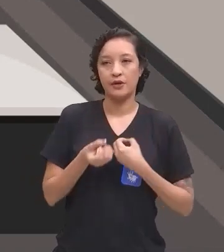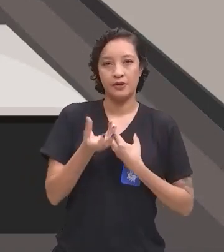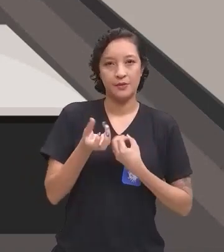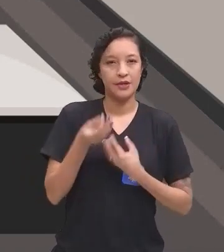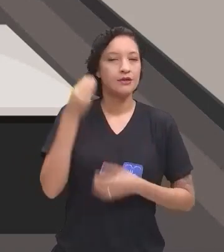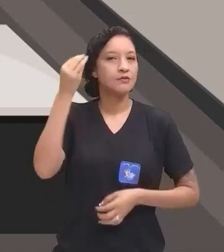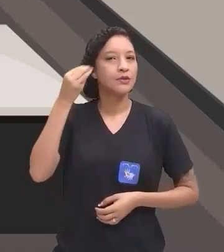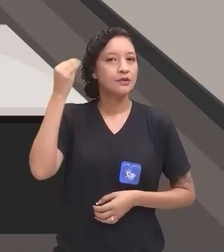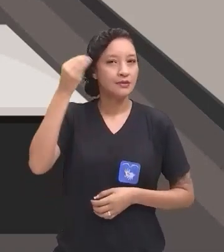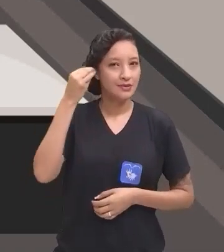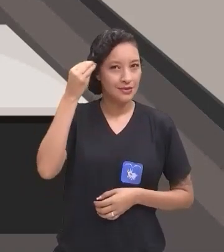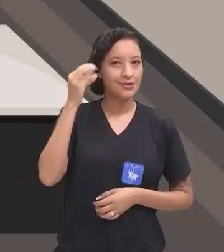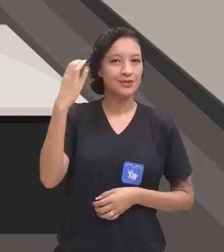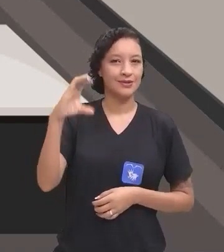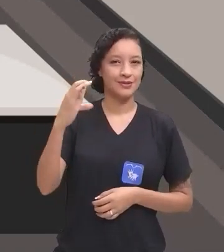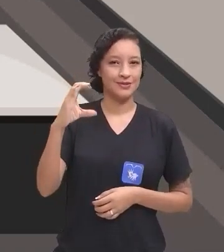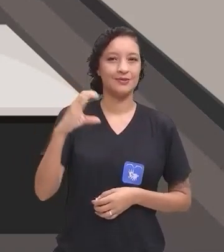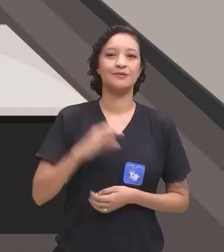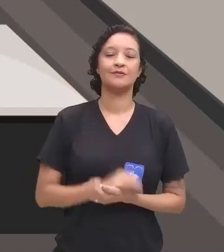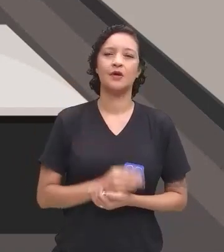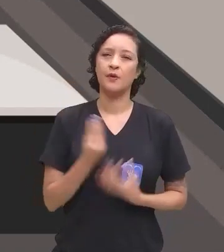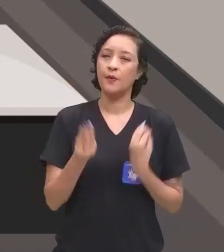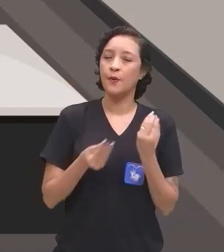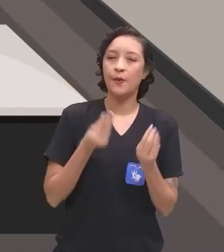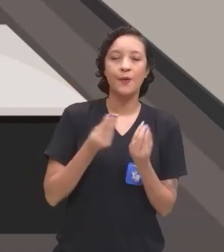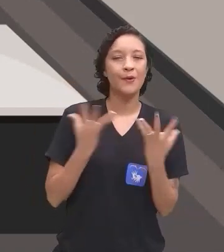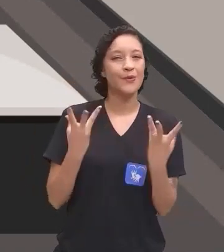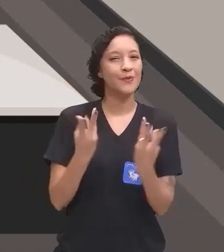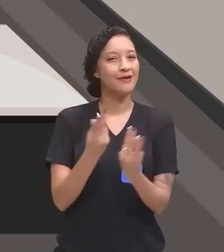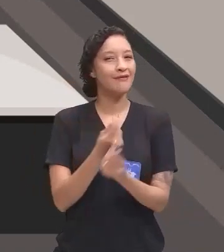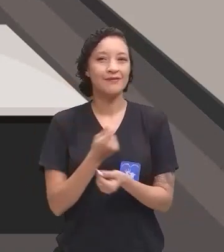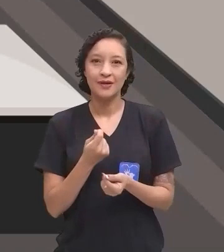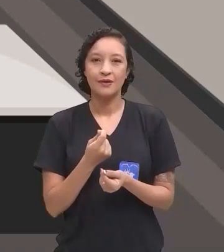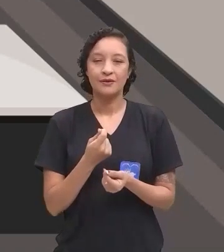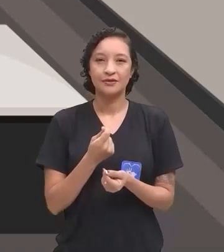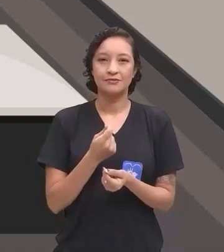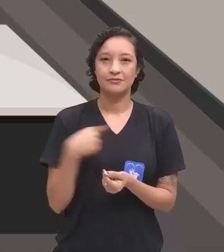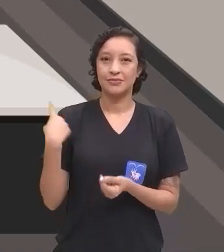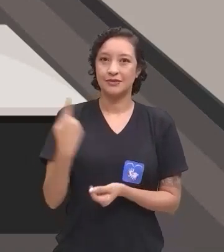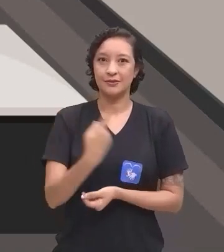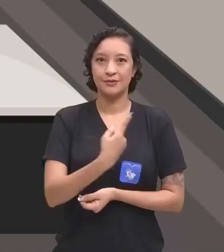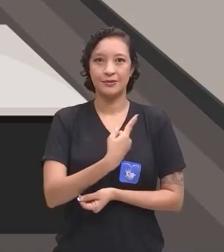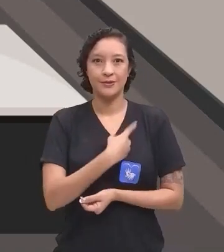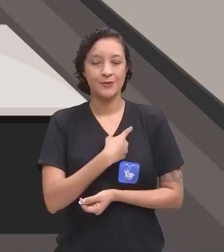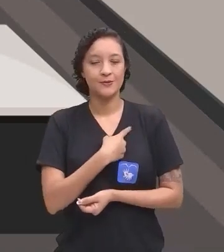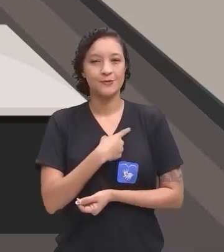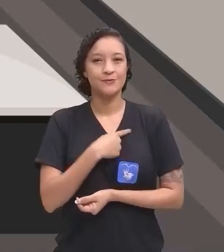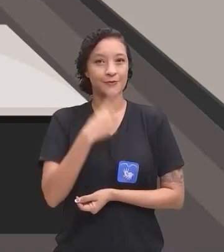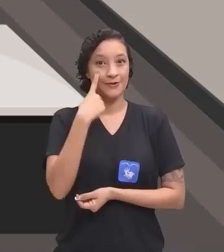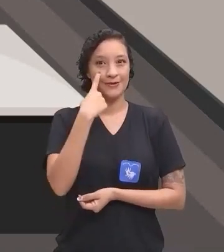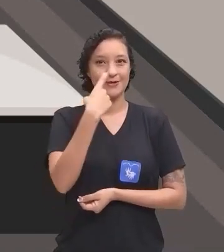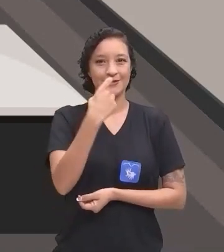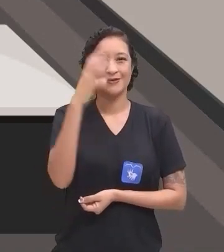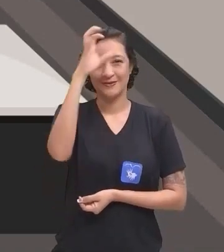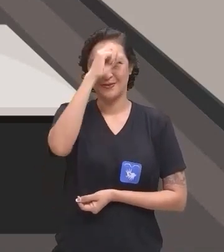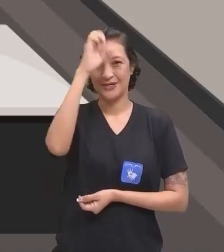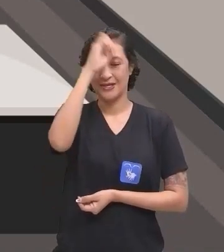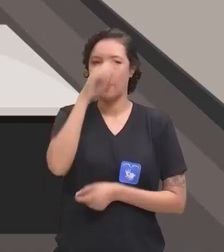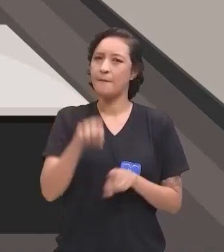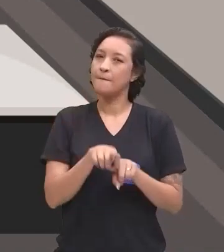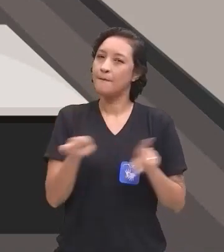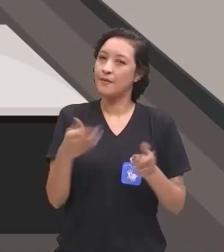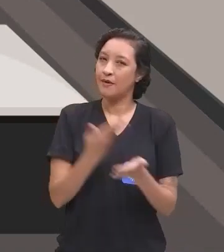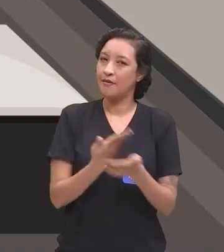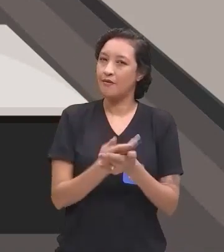de experimentos científicos, como eles são maravilhosos para poder instigar o nosso aprendizado. Mas a aula não acabou,